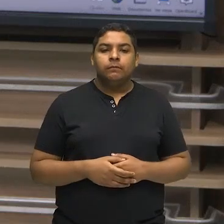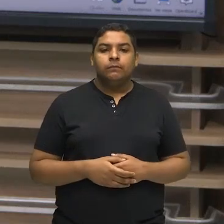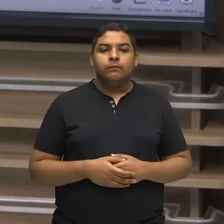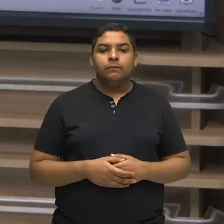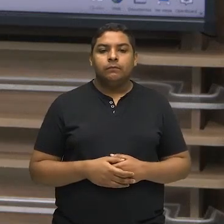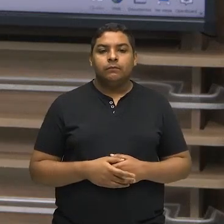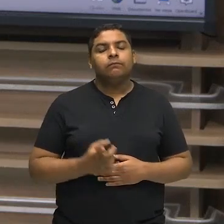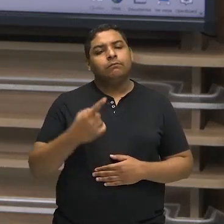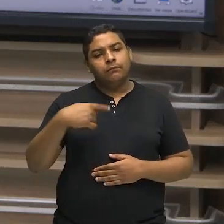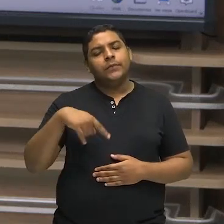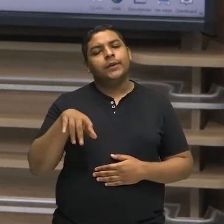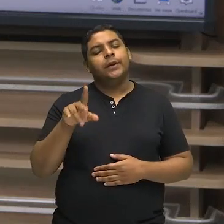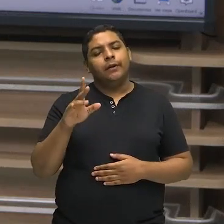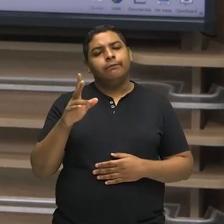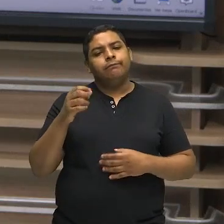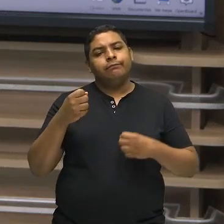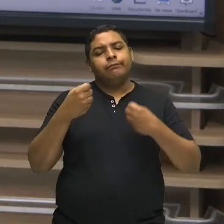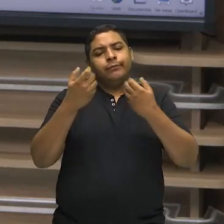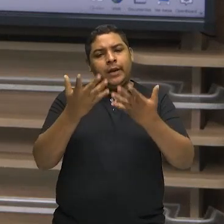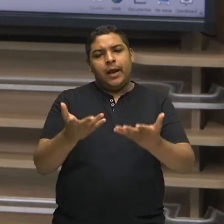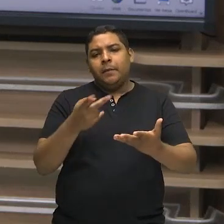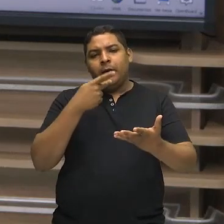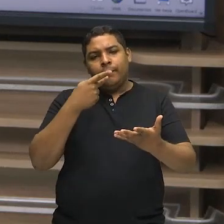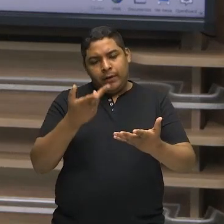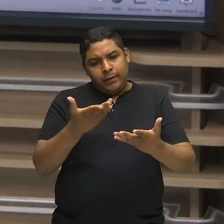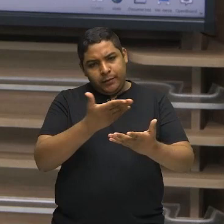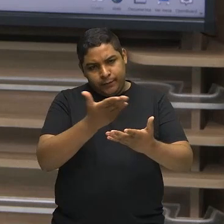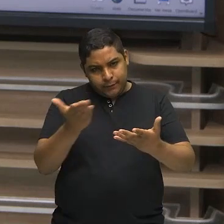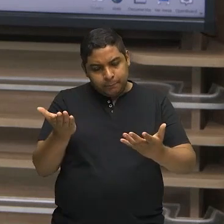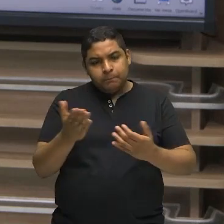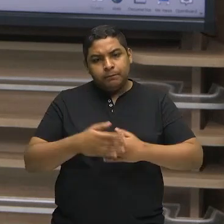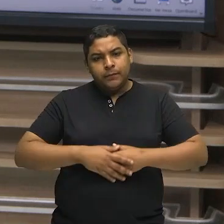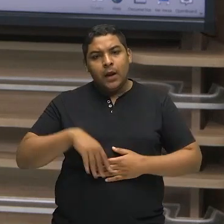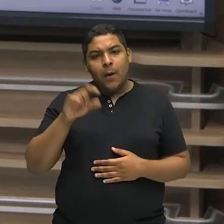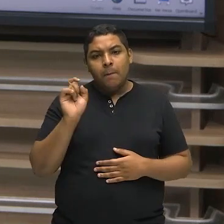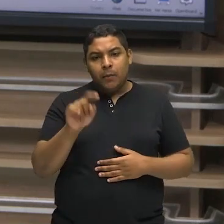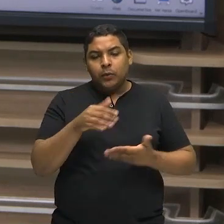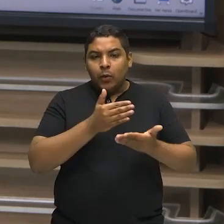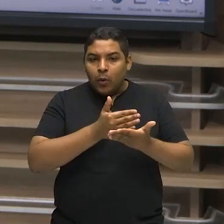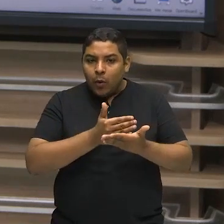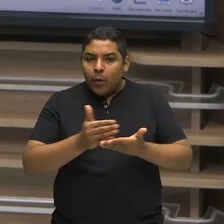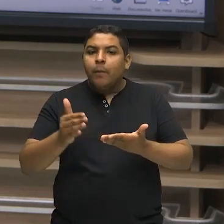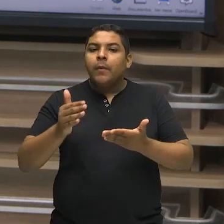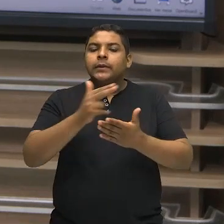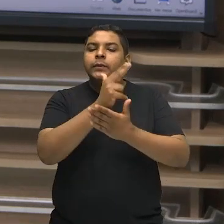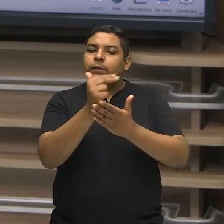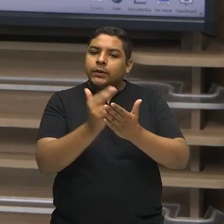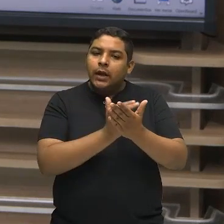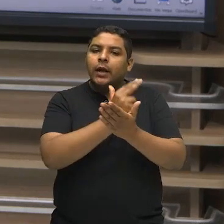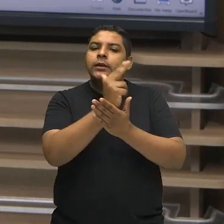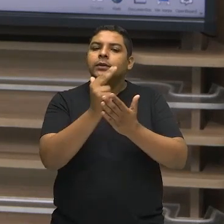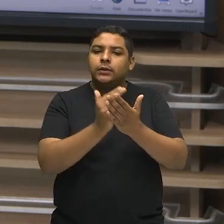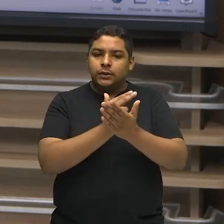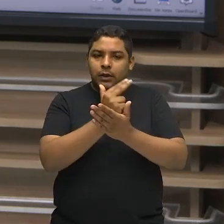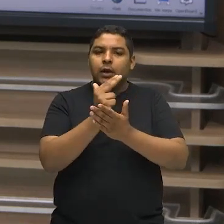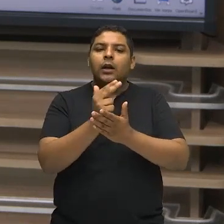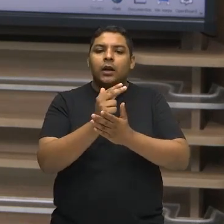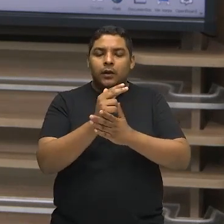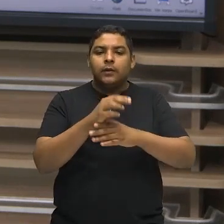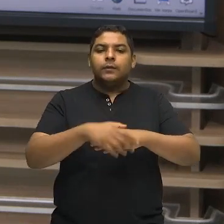falei para vocês, inicialmente é o ponto que começa o desenho gráfico e depois vem a linha, não é